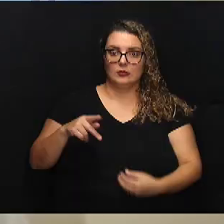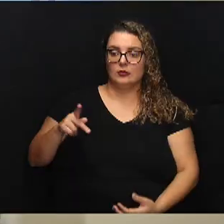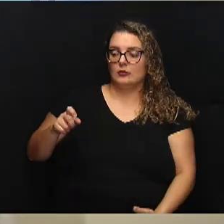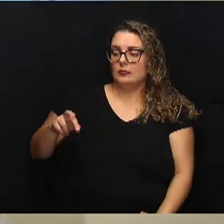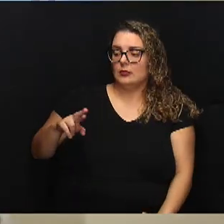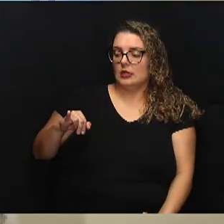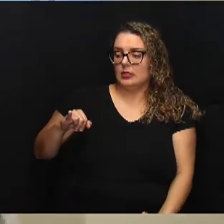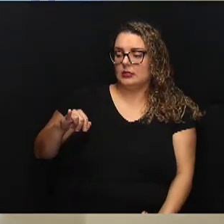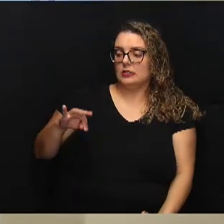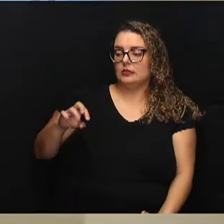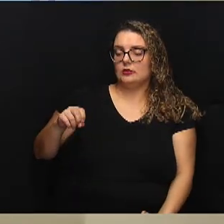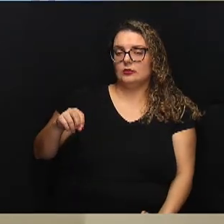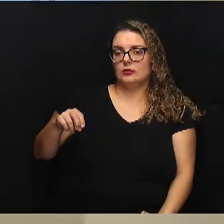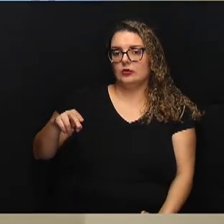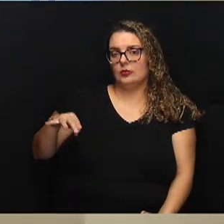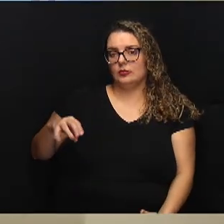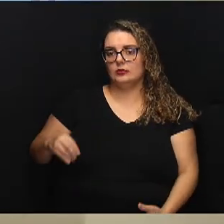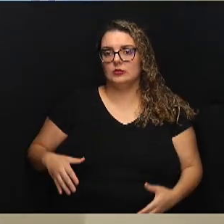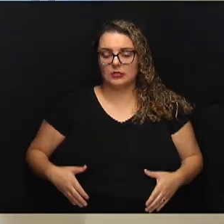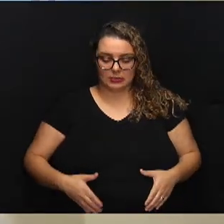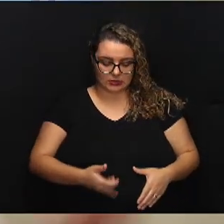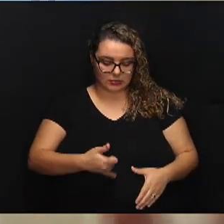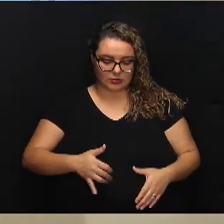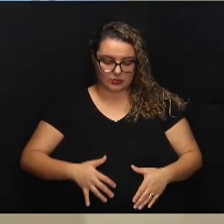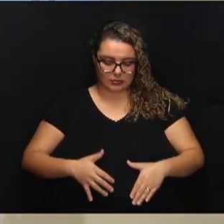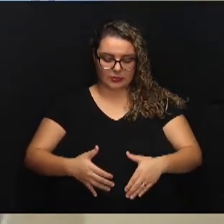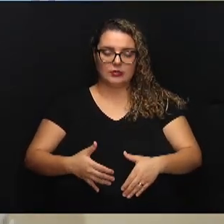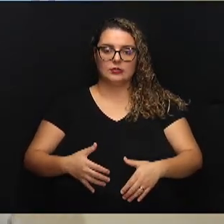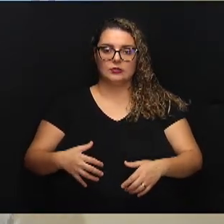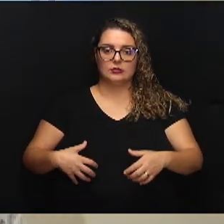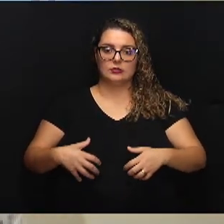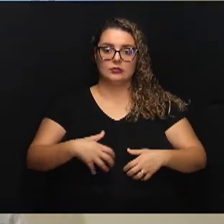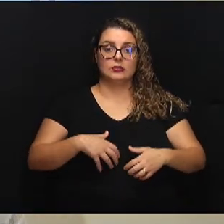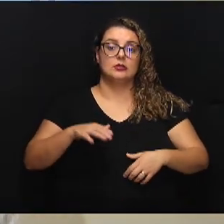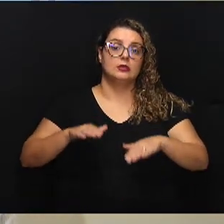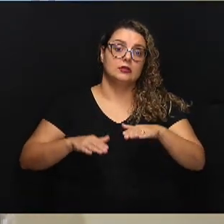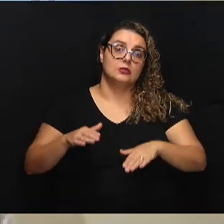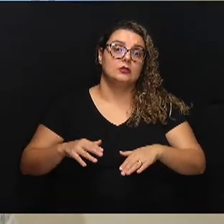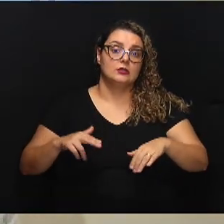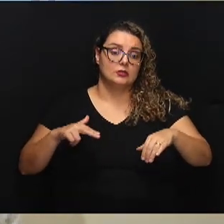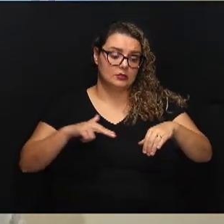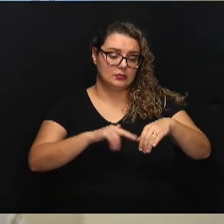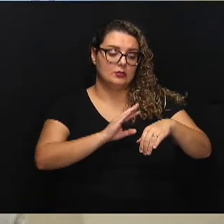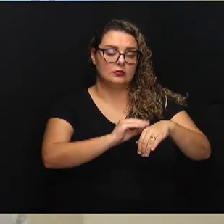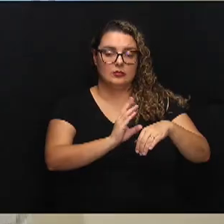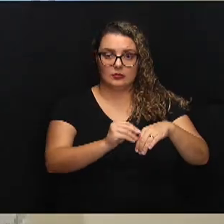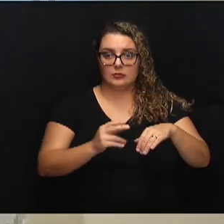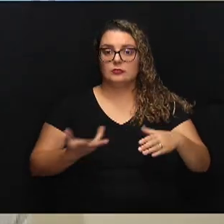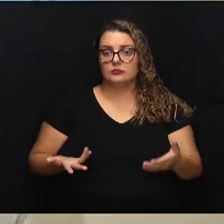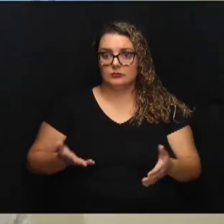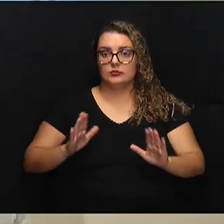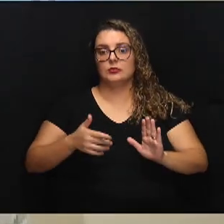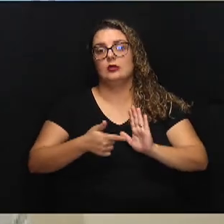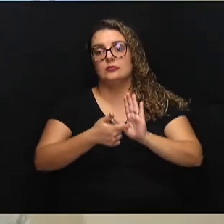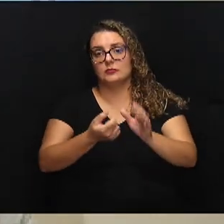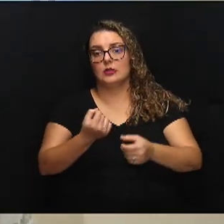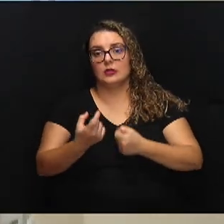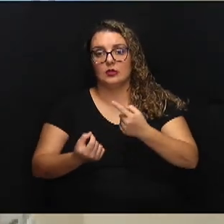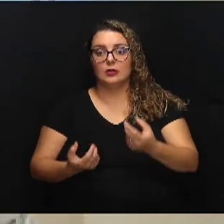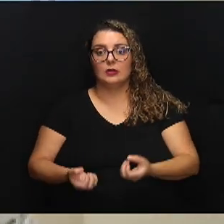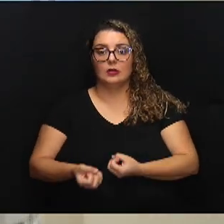dessa gordura, né, que fica à frente dos órgãos, que muitas vezes a ressonância já é o suficiente para nos dar alguma